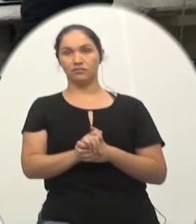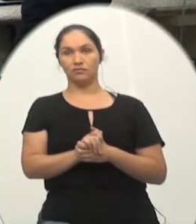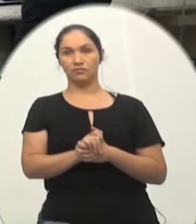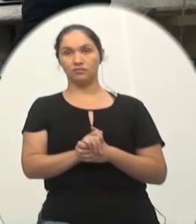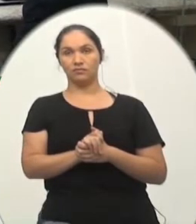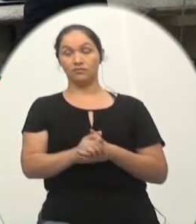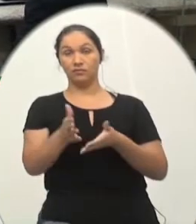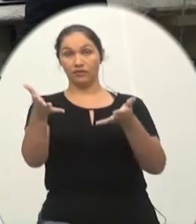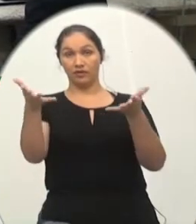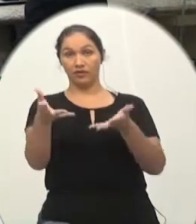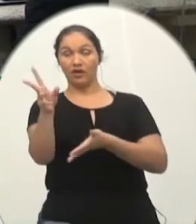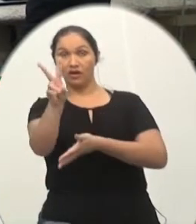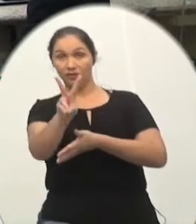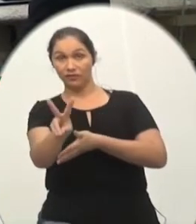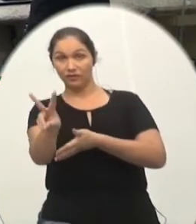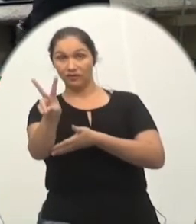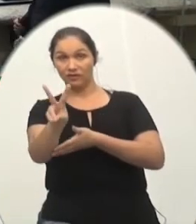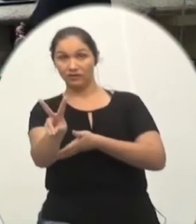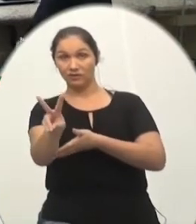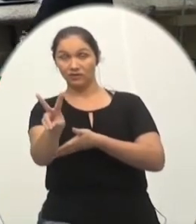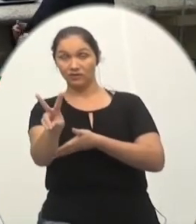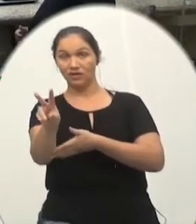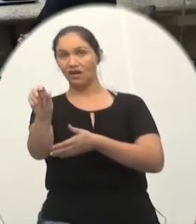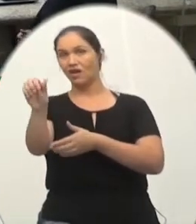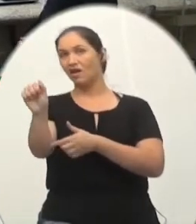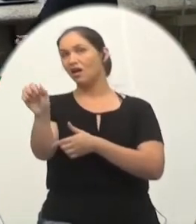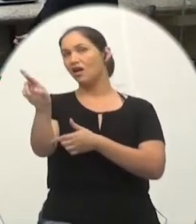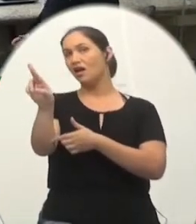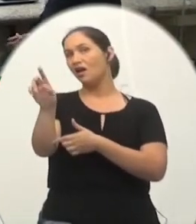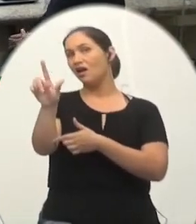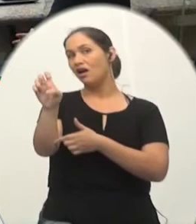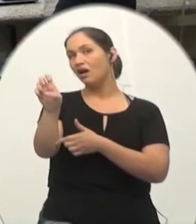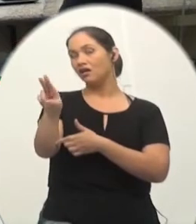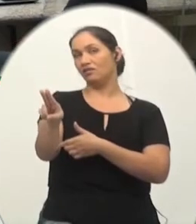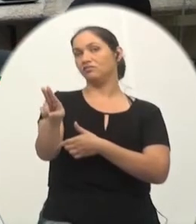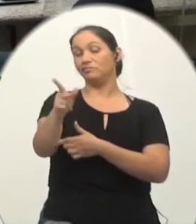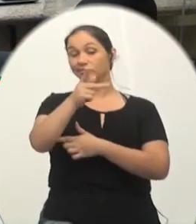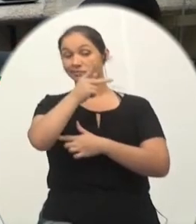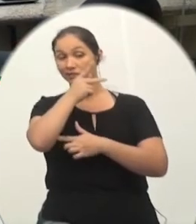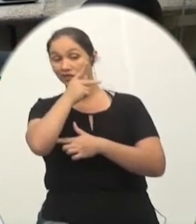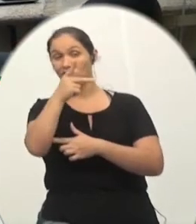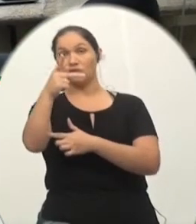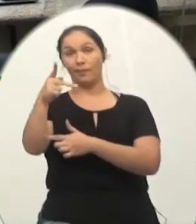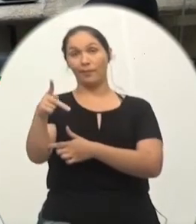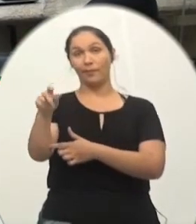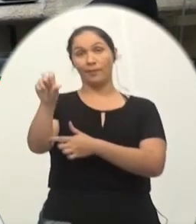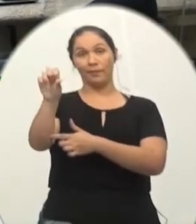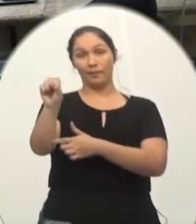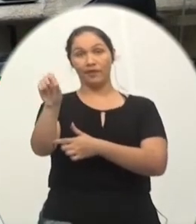Como vota o vereador Arleu da Silveira, do PSDB.